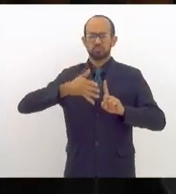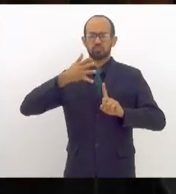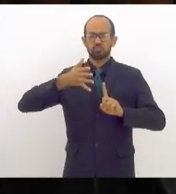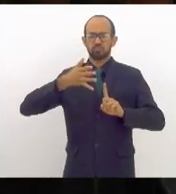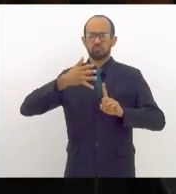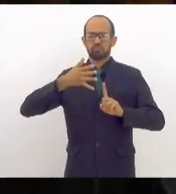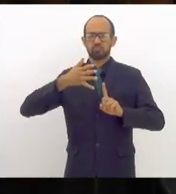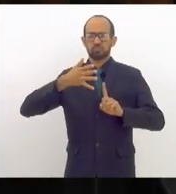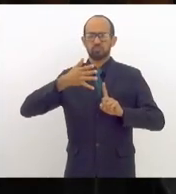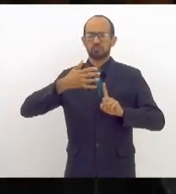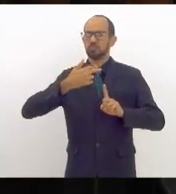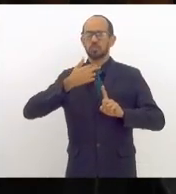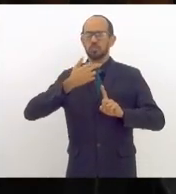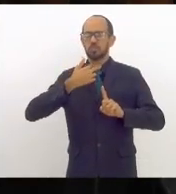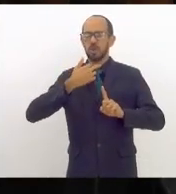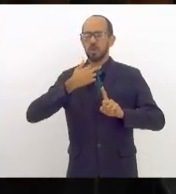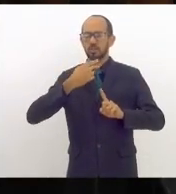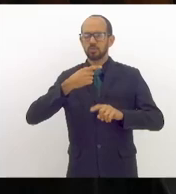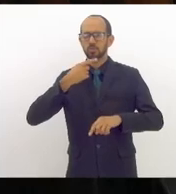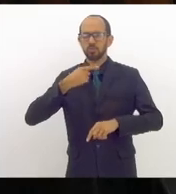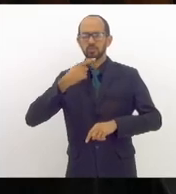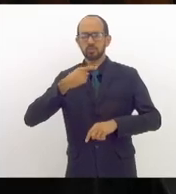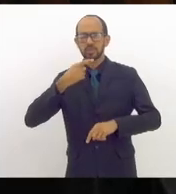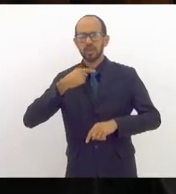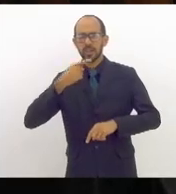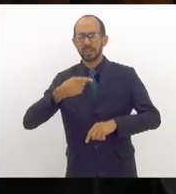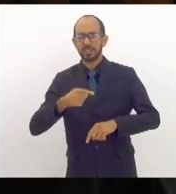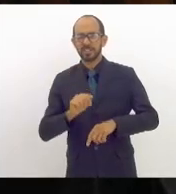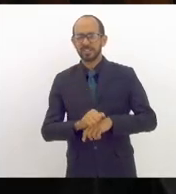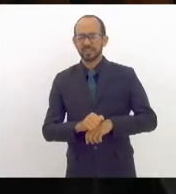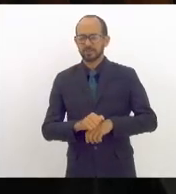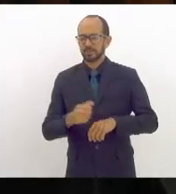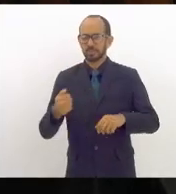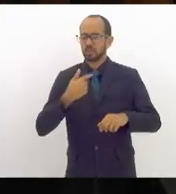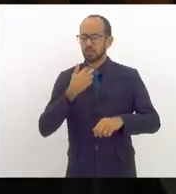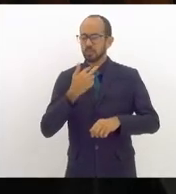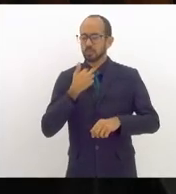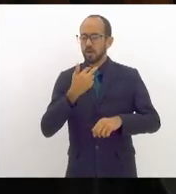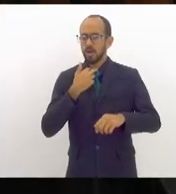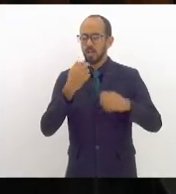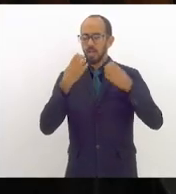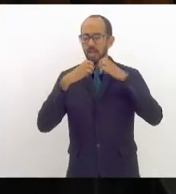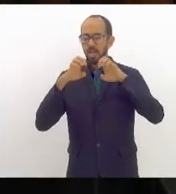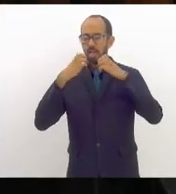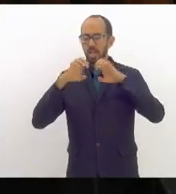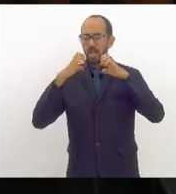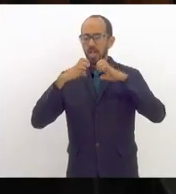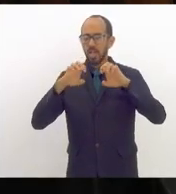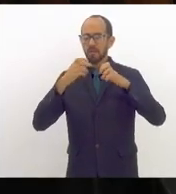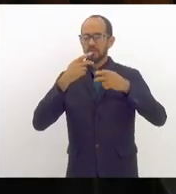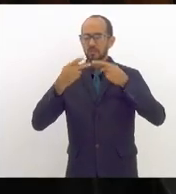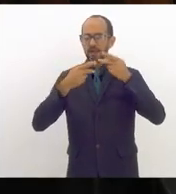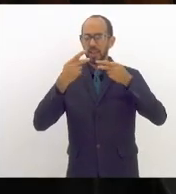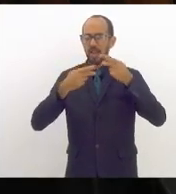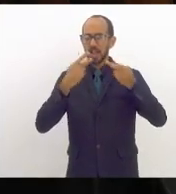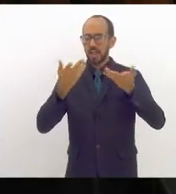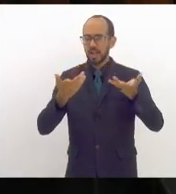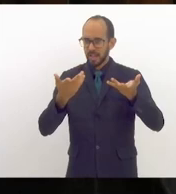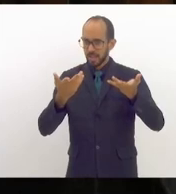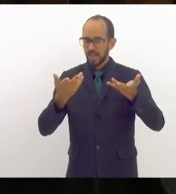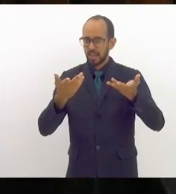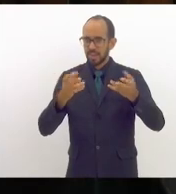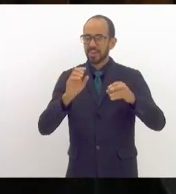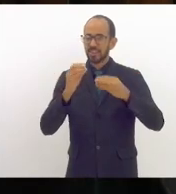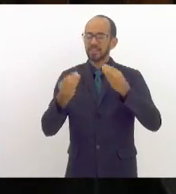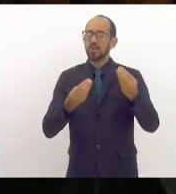poder questionar não pudesse expressar sem amarras para defender a